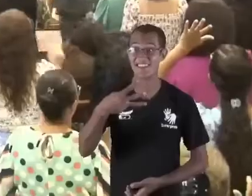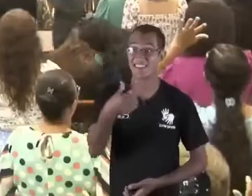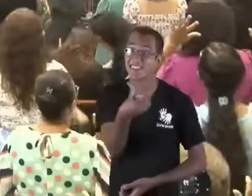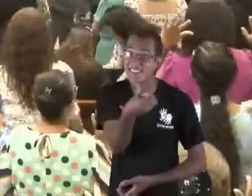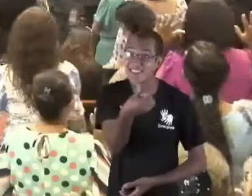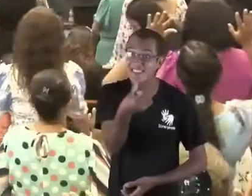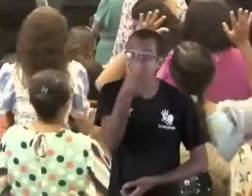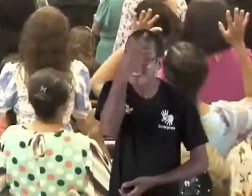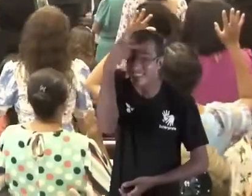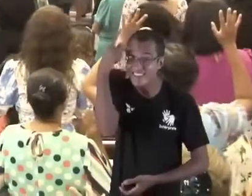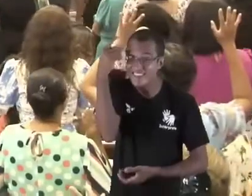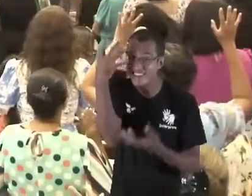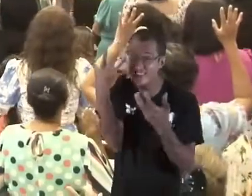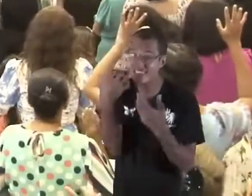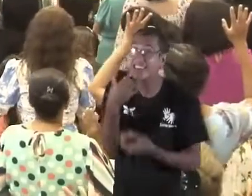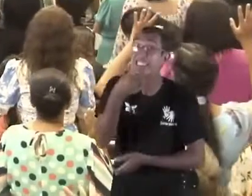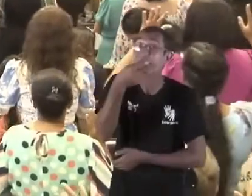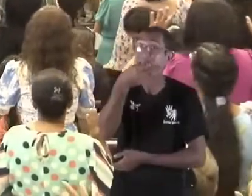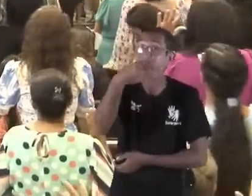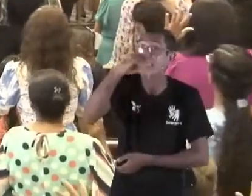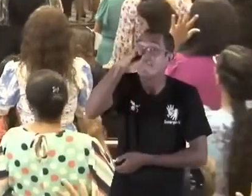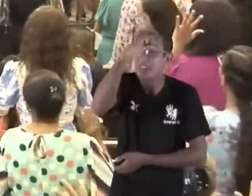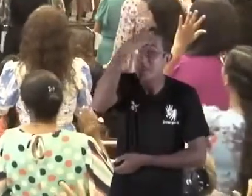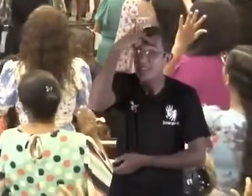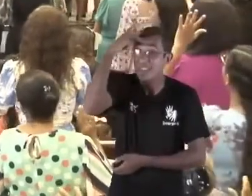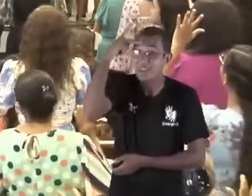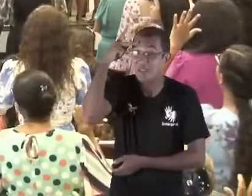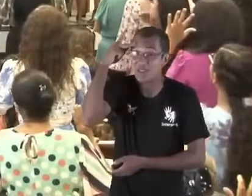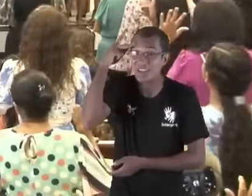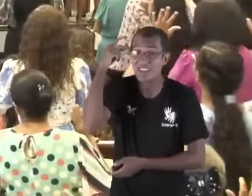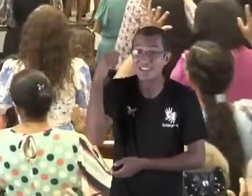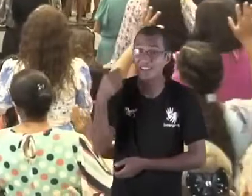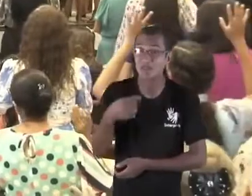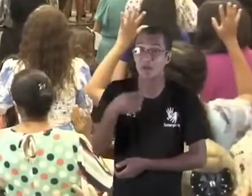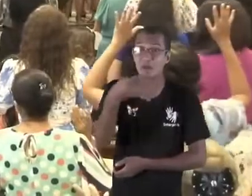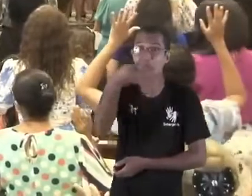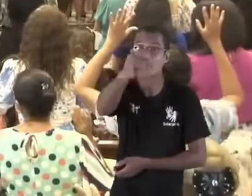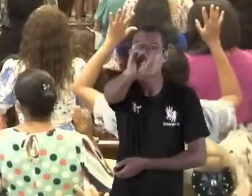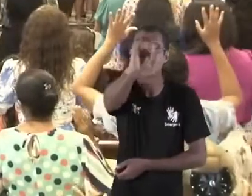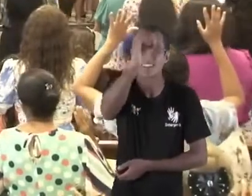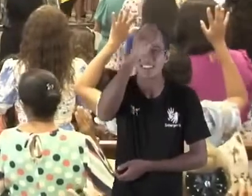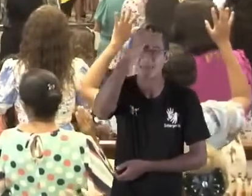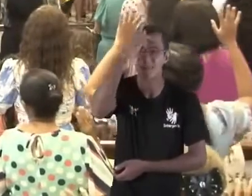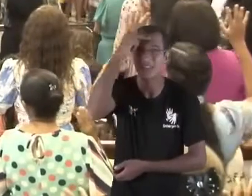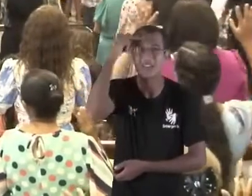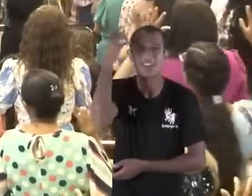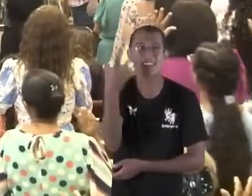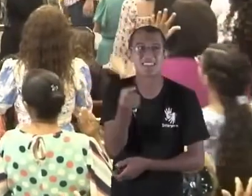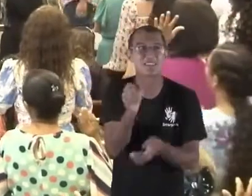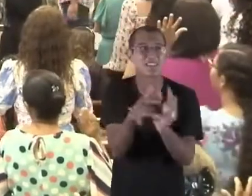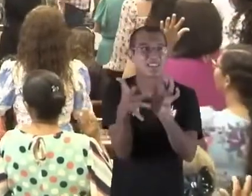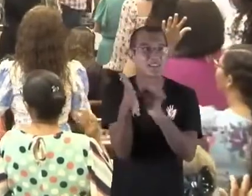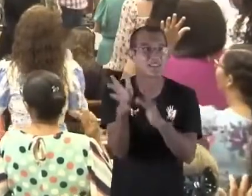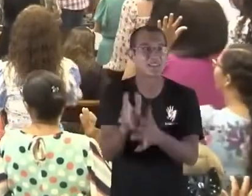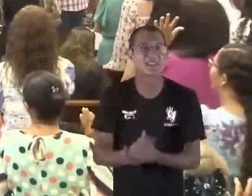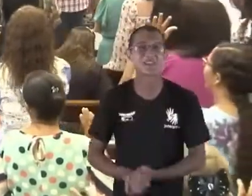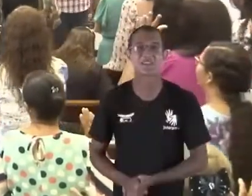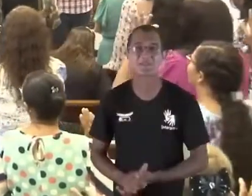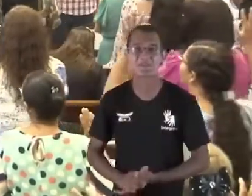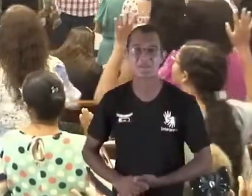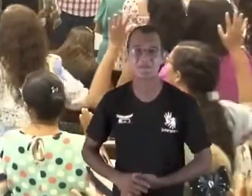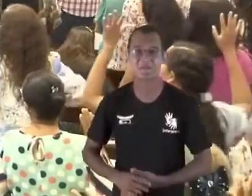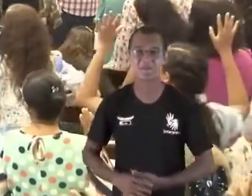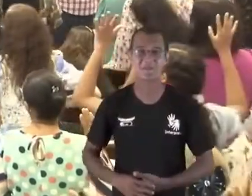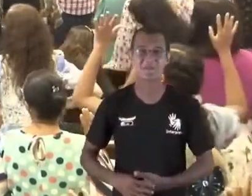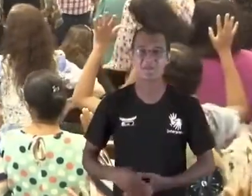Vem. Vem. Chegou a 40ª. Cadê a 41ª?